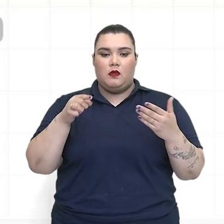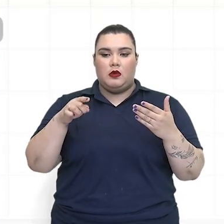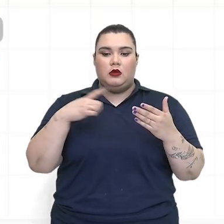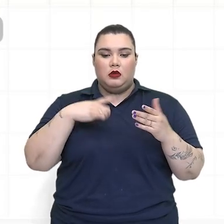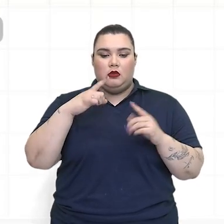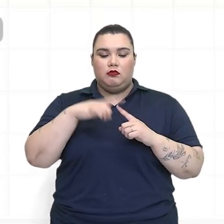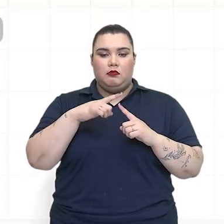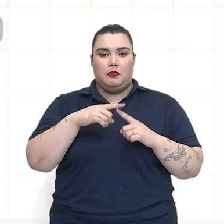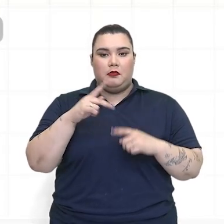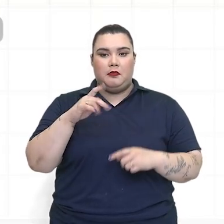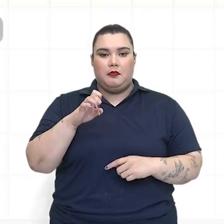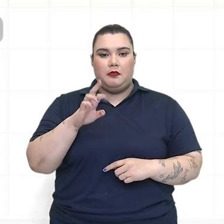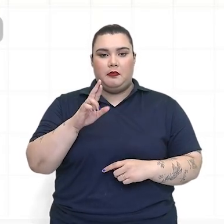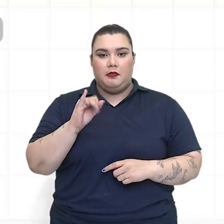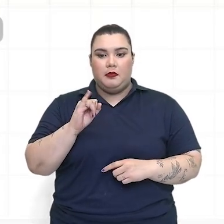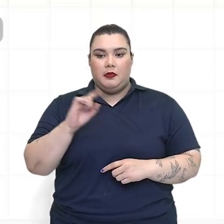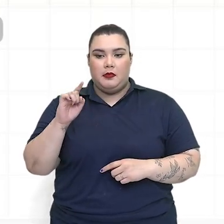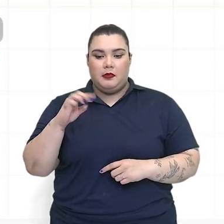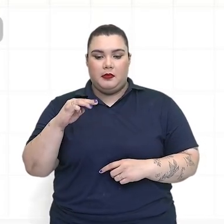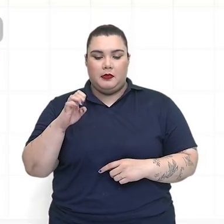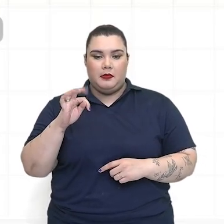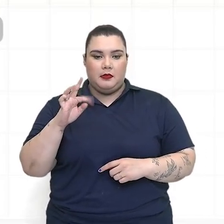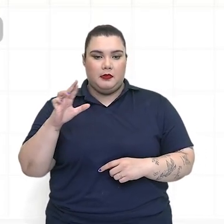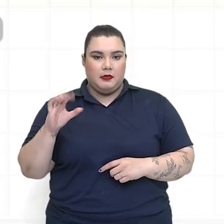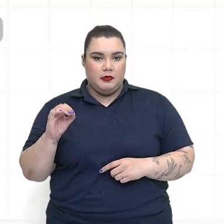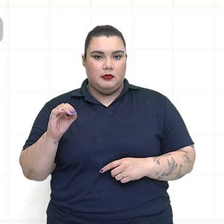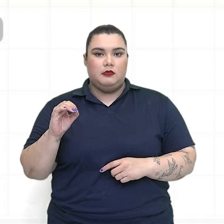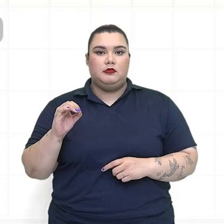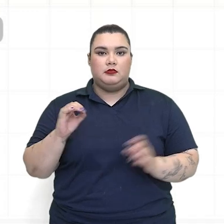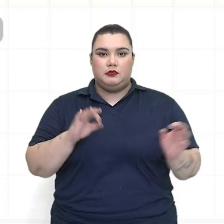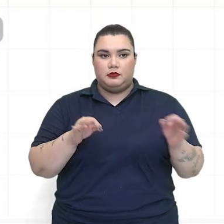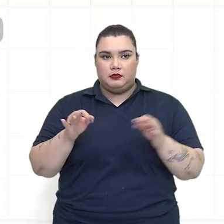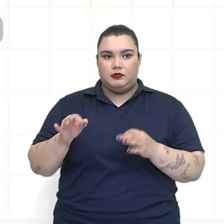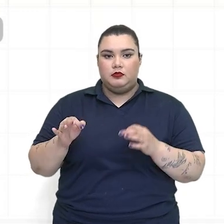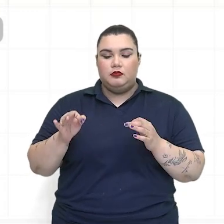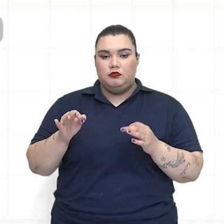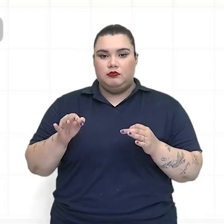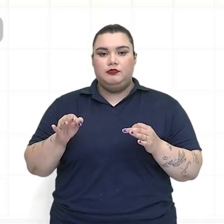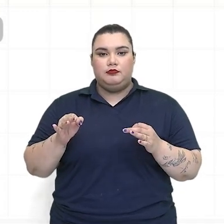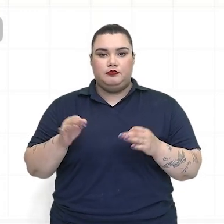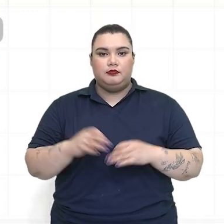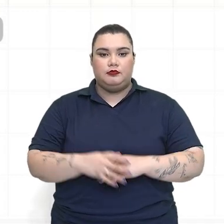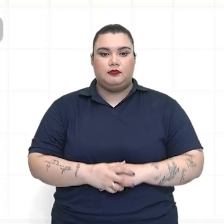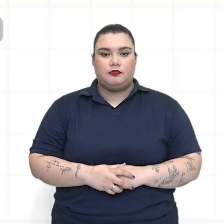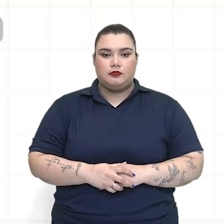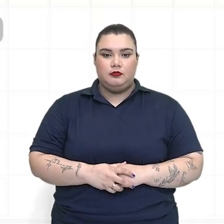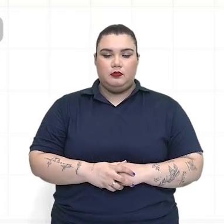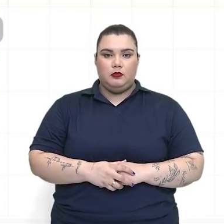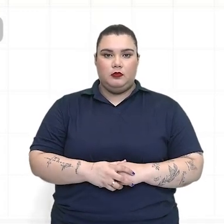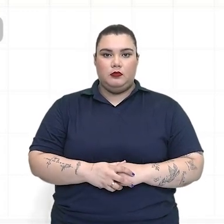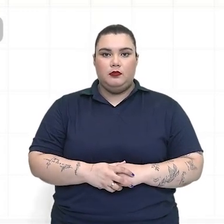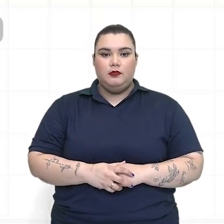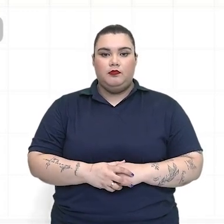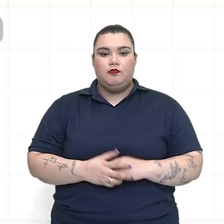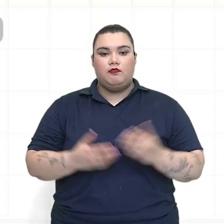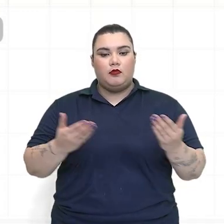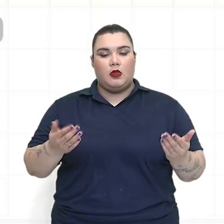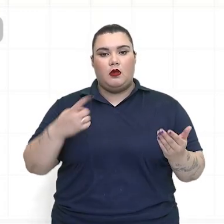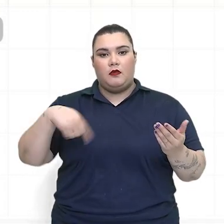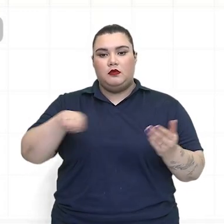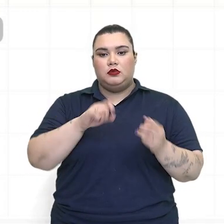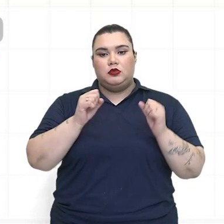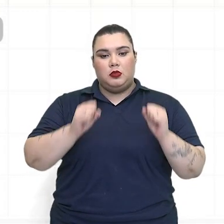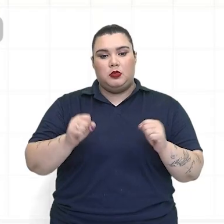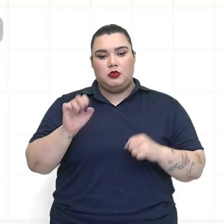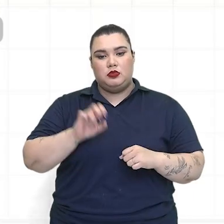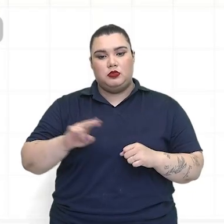envolvendo perímetro, no caso de sendo um retângulo, no caso aqui em específico, certo? Na qual você pode